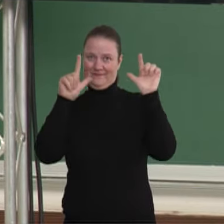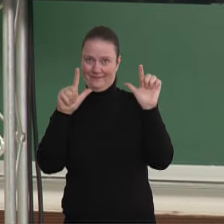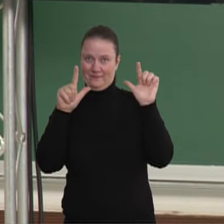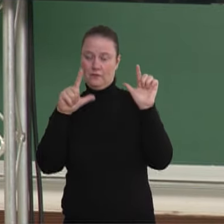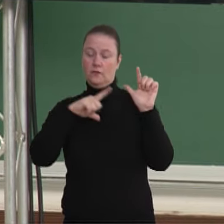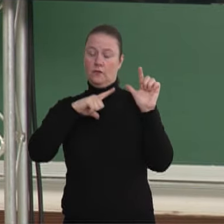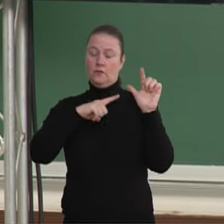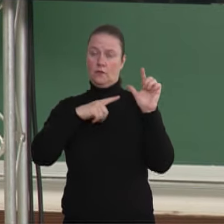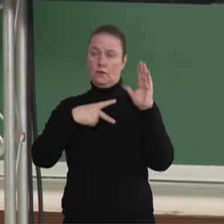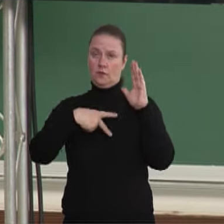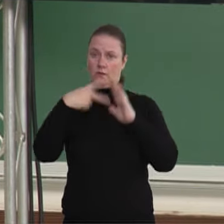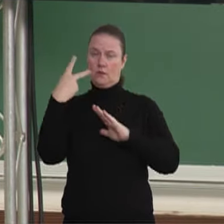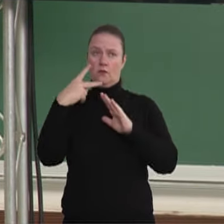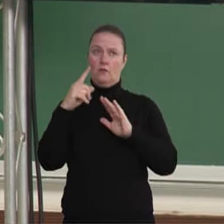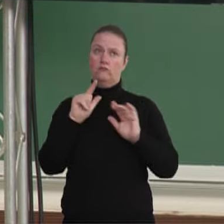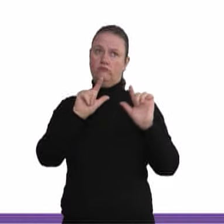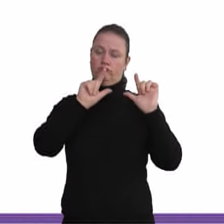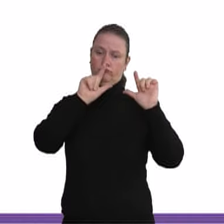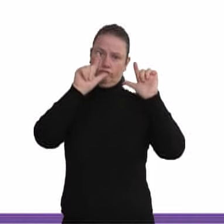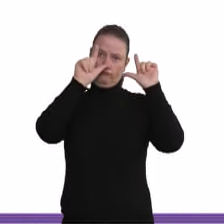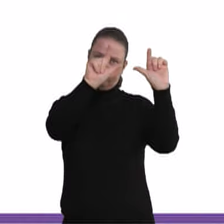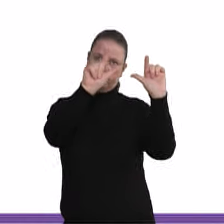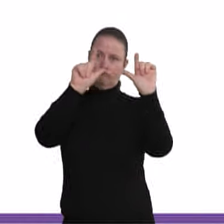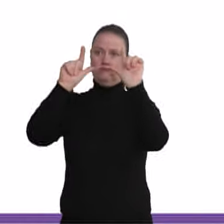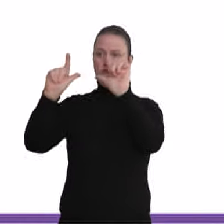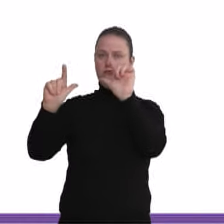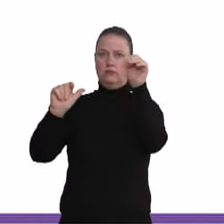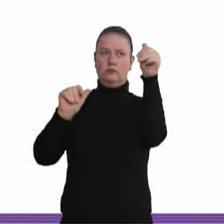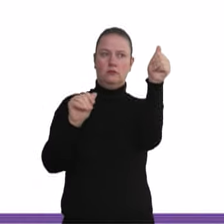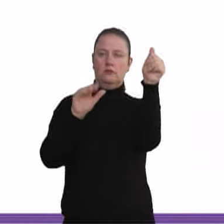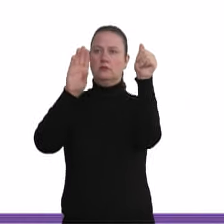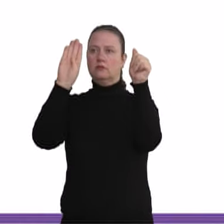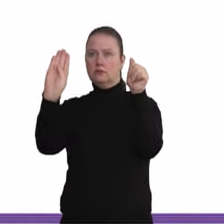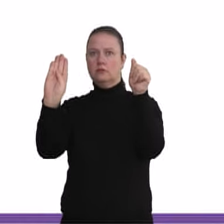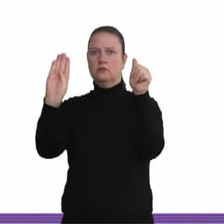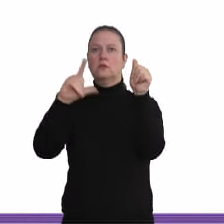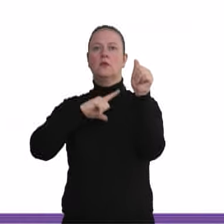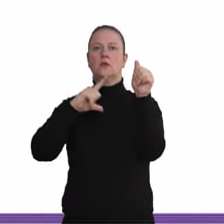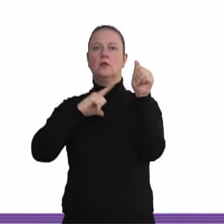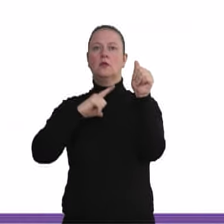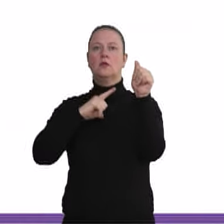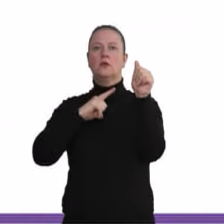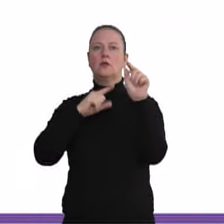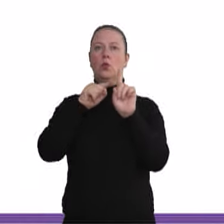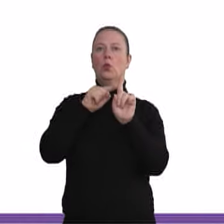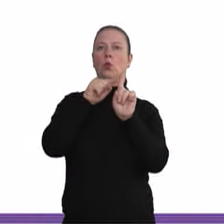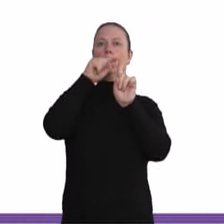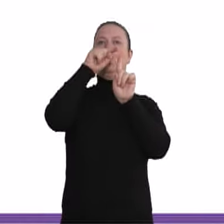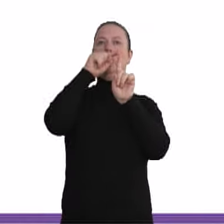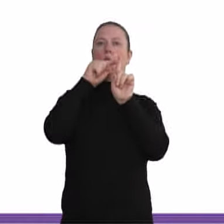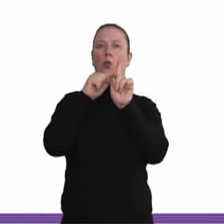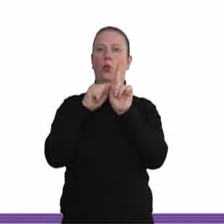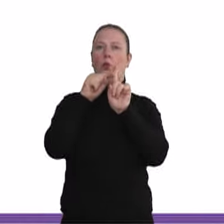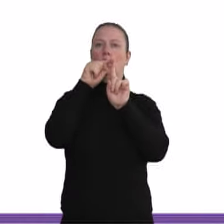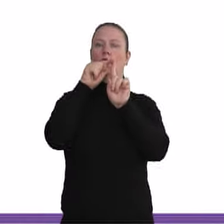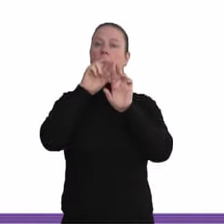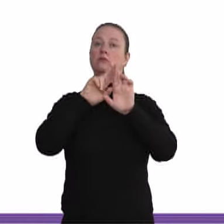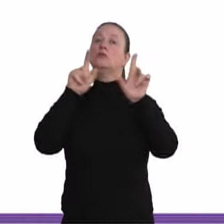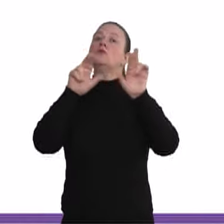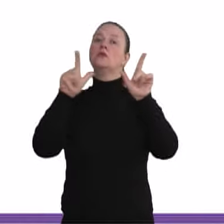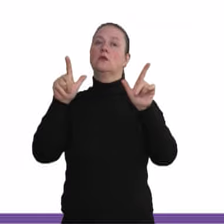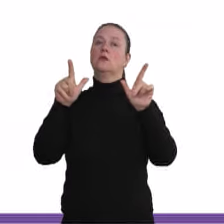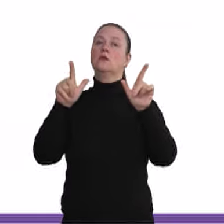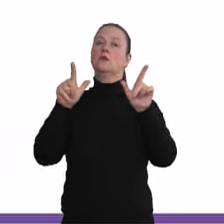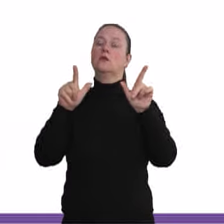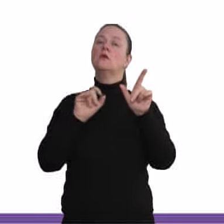dois blocos, um bloco A e um bloco B, onde cada um vai ter uma temperatura diferente. Quando estão em contato os